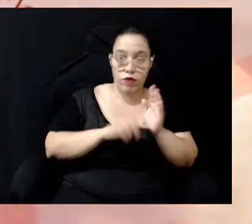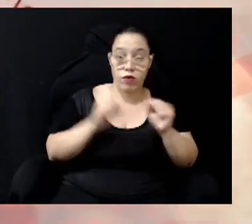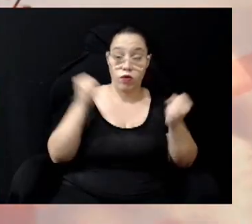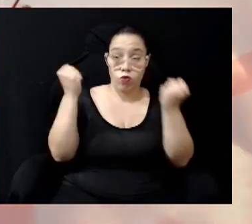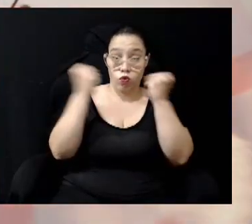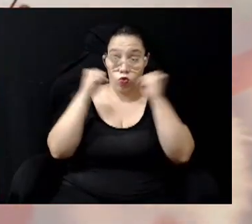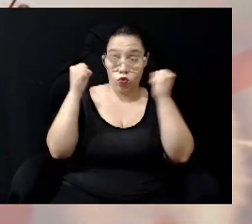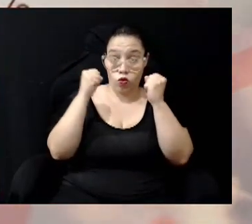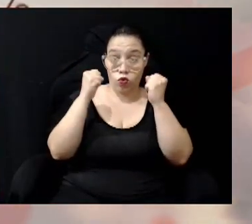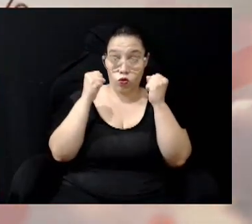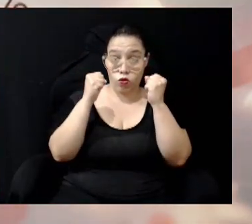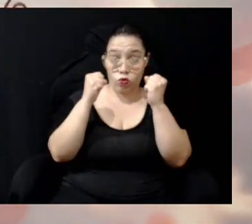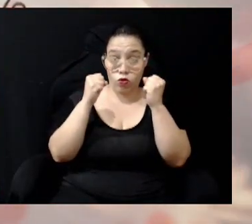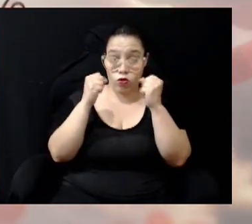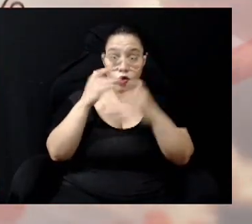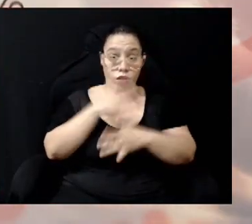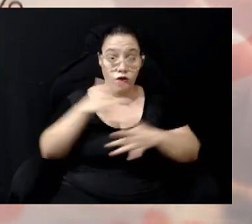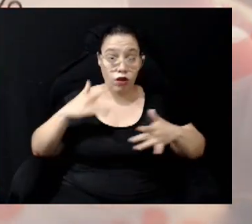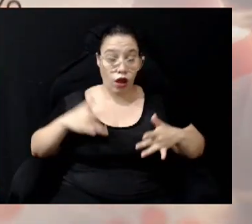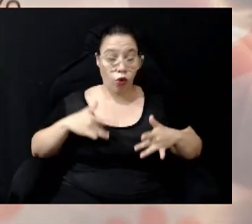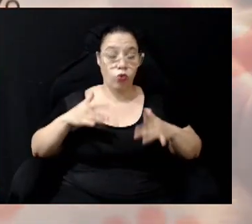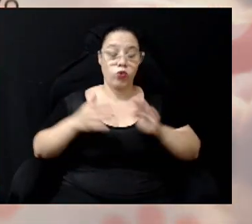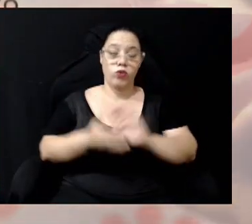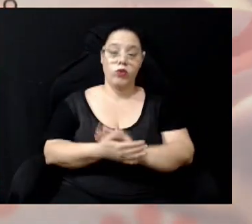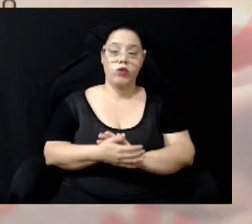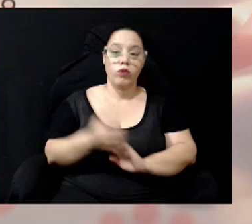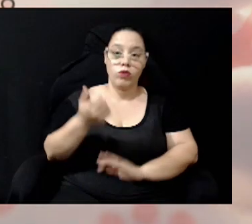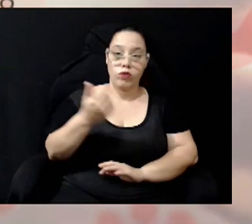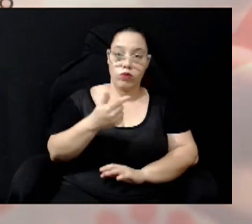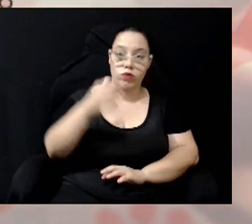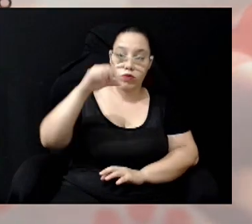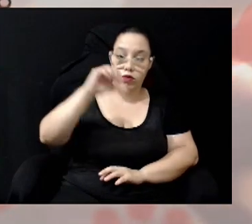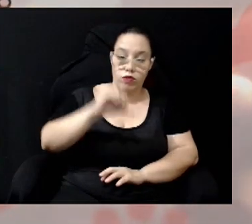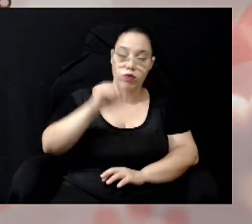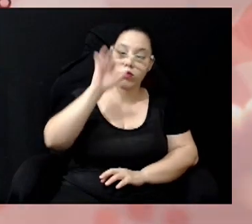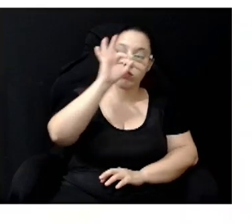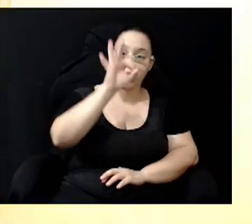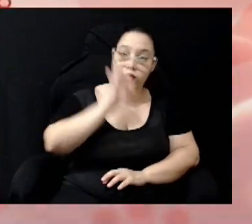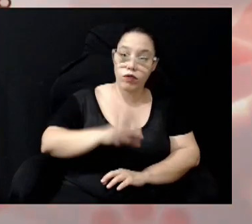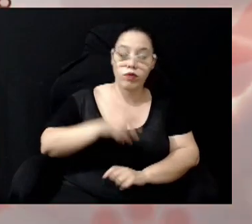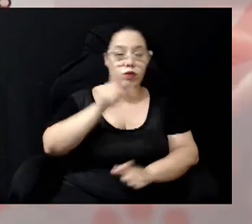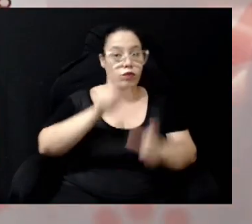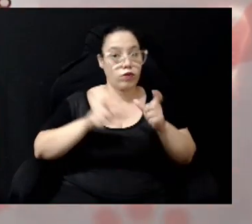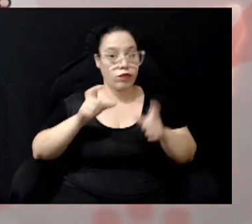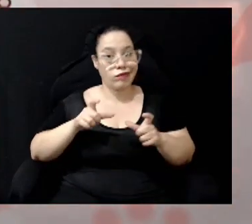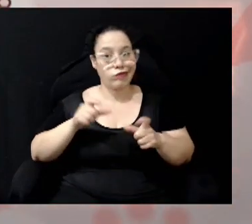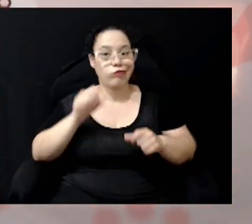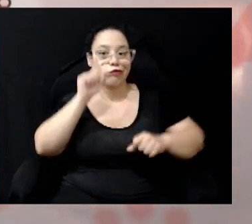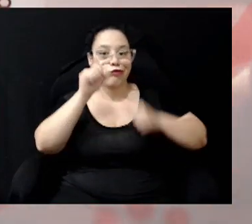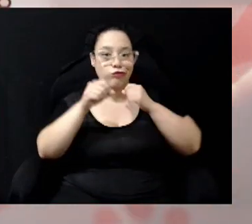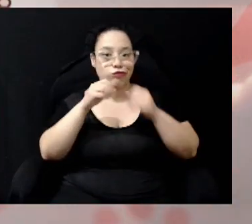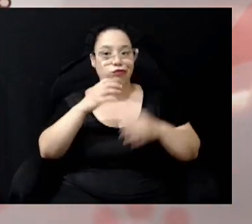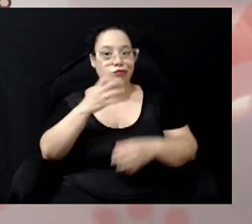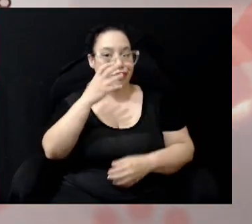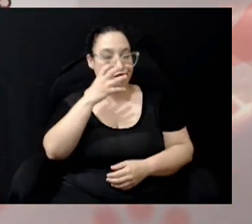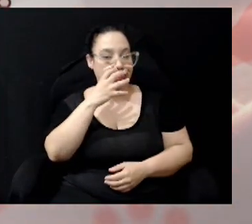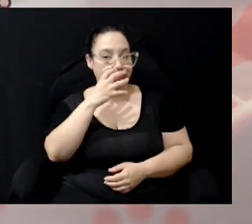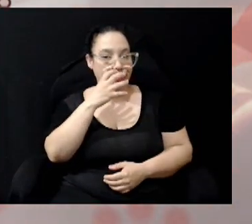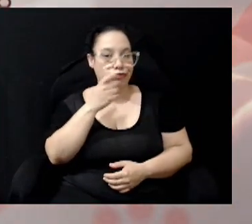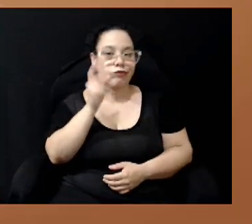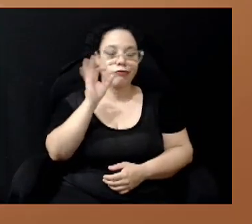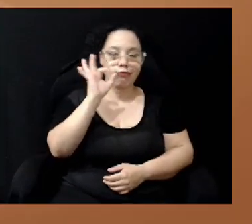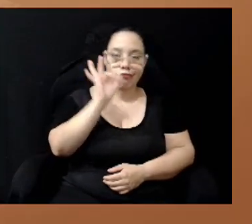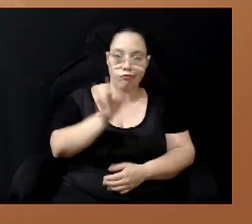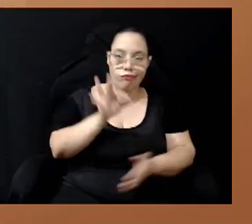para a Saúde Animal, 29% das pessoas consideram seus cães como verdadeiros membros